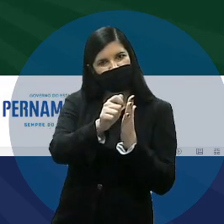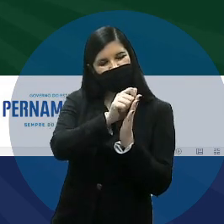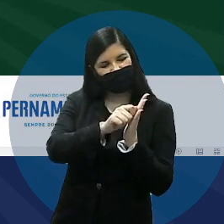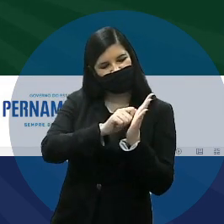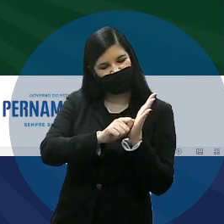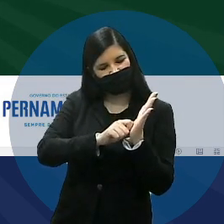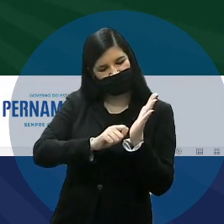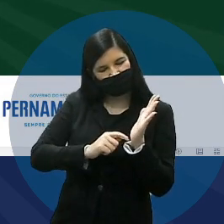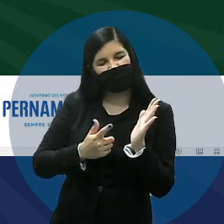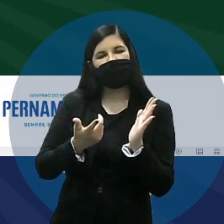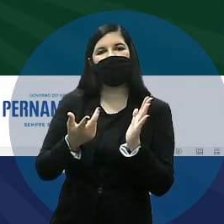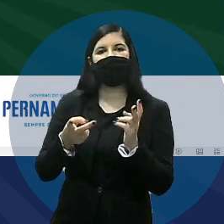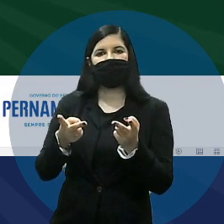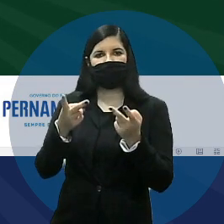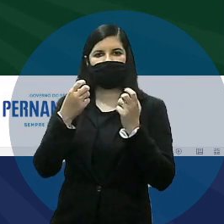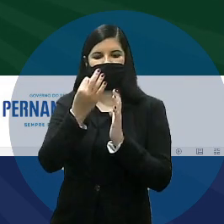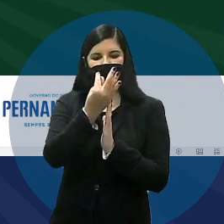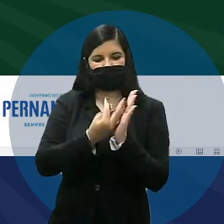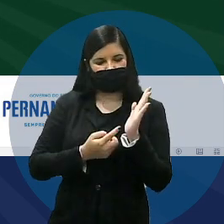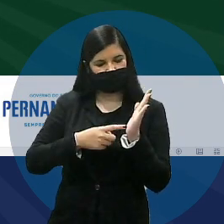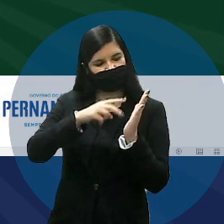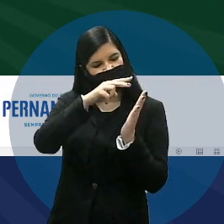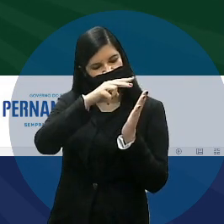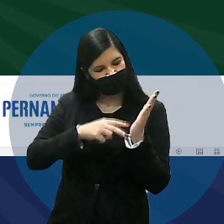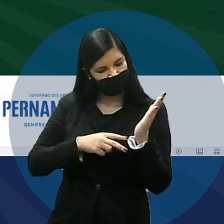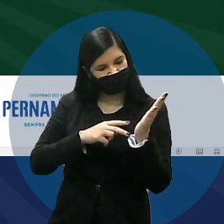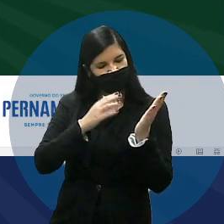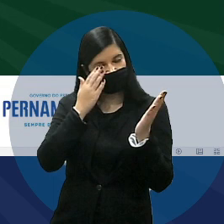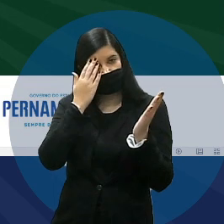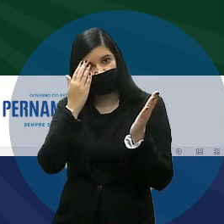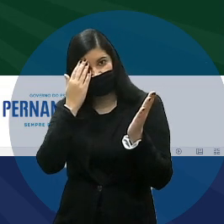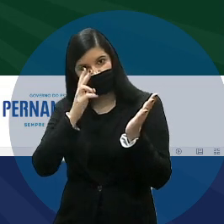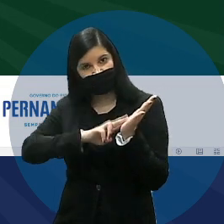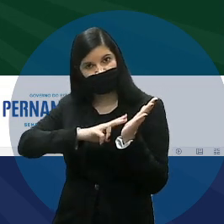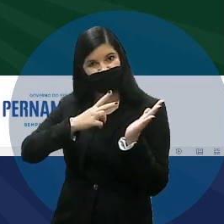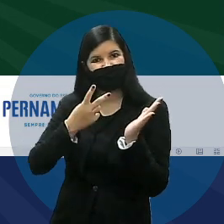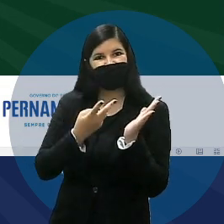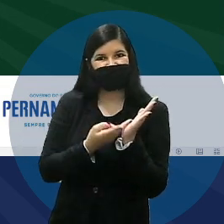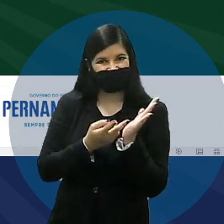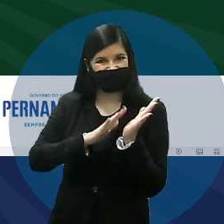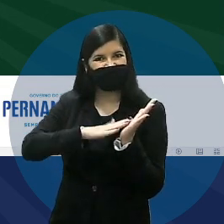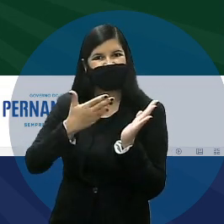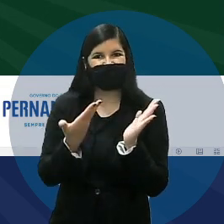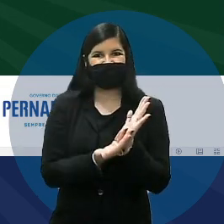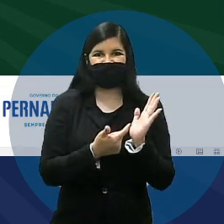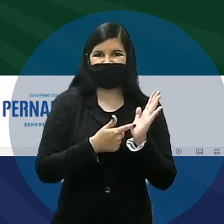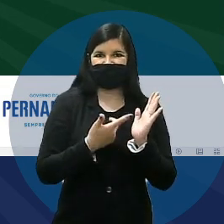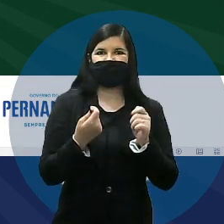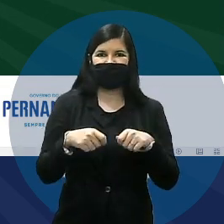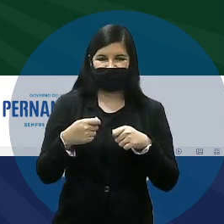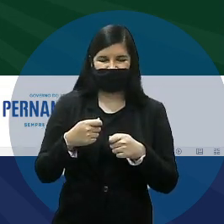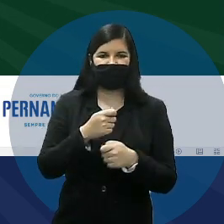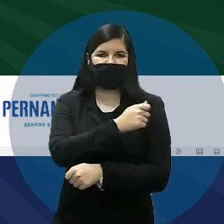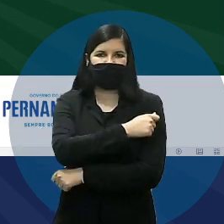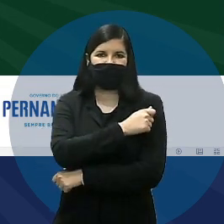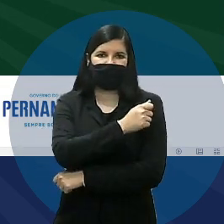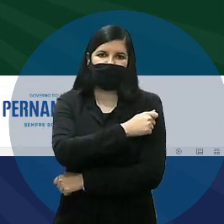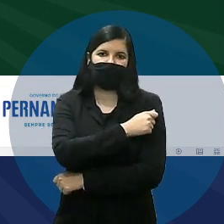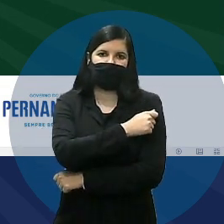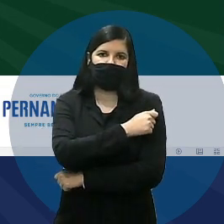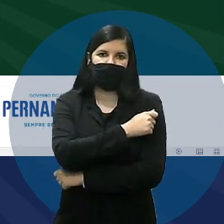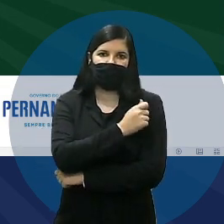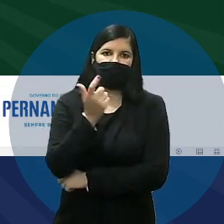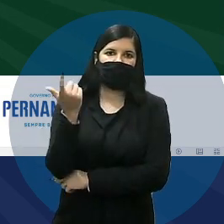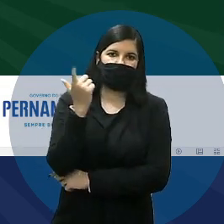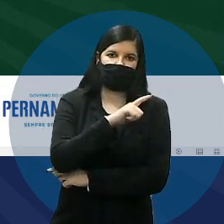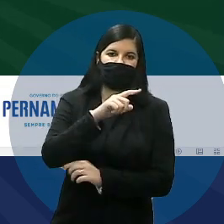né? Interpretação de texto, que é a base da nossa educação, né? O que é que a gente precisa dos estudantes? Que eles